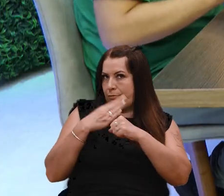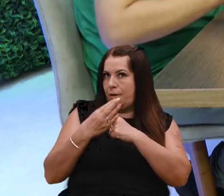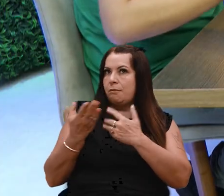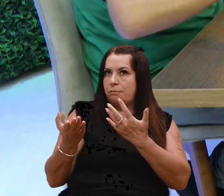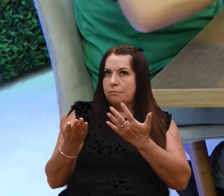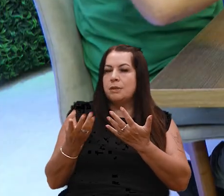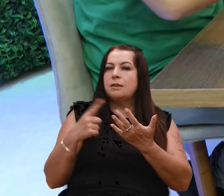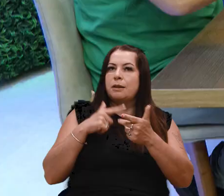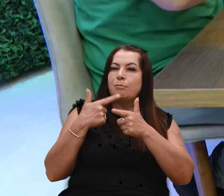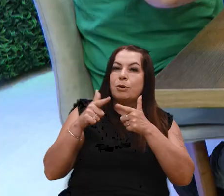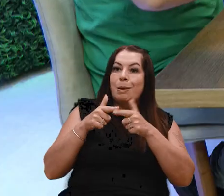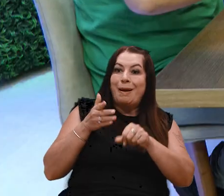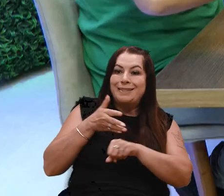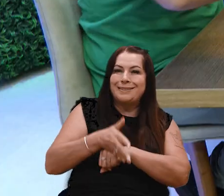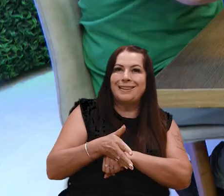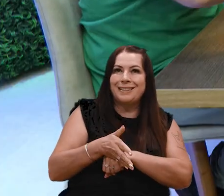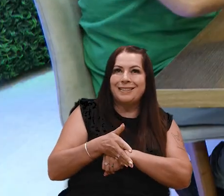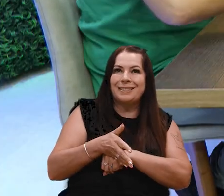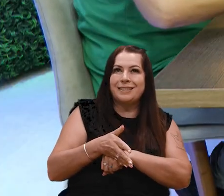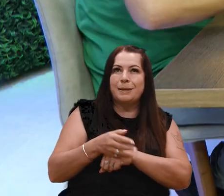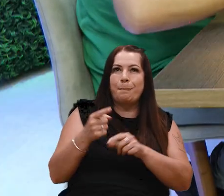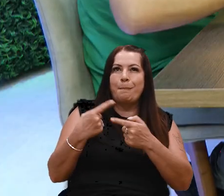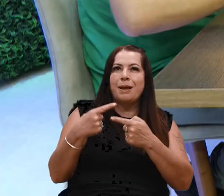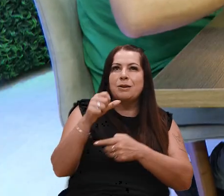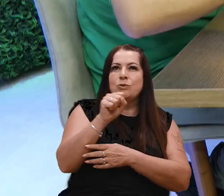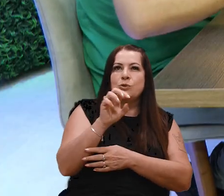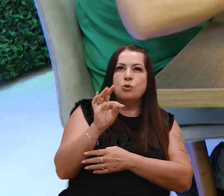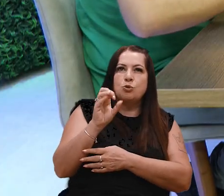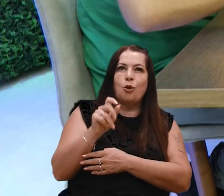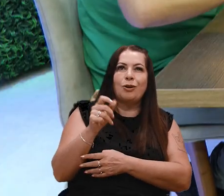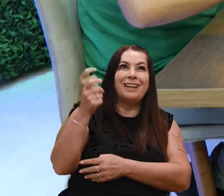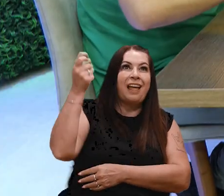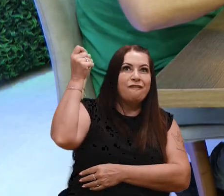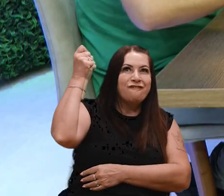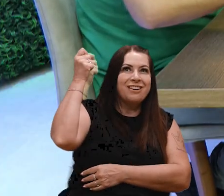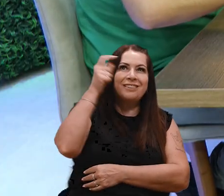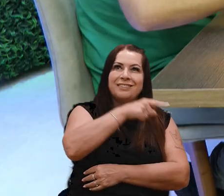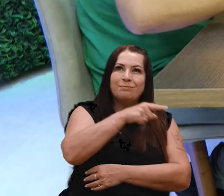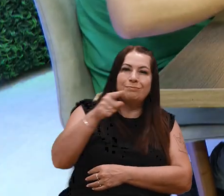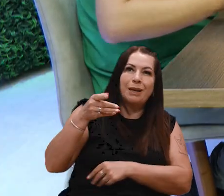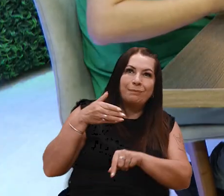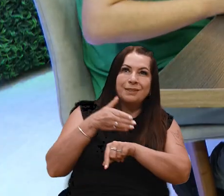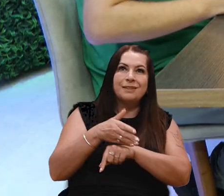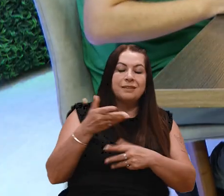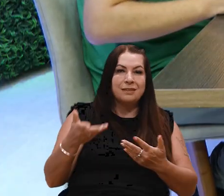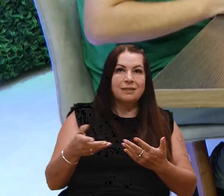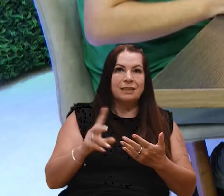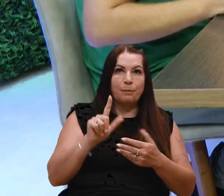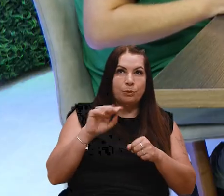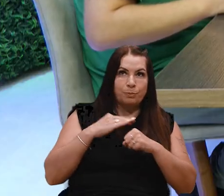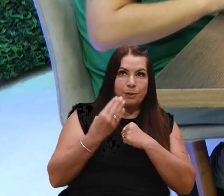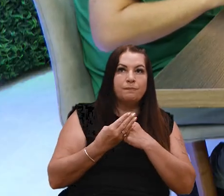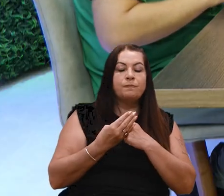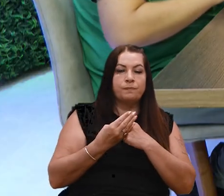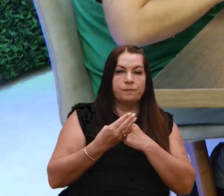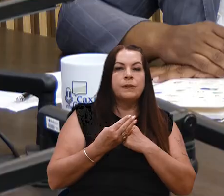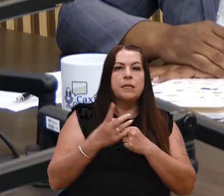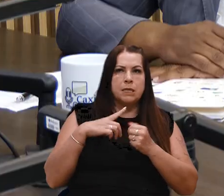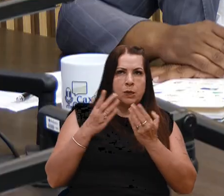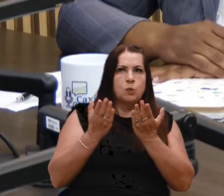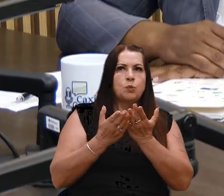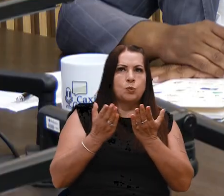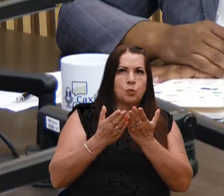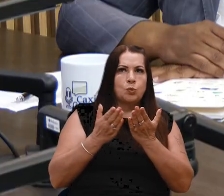gente tem um problema de acesso ali na entrada do Stock Center, da Havan, para acessar a rodovia e posteriormente ao bairro. Já tem um estudo de